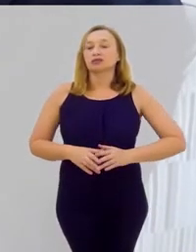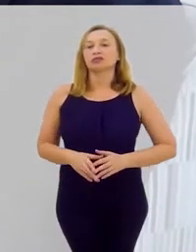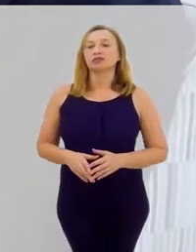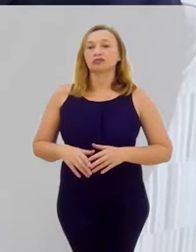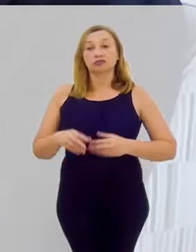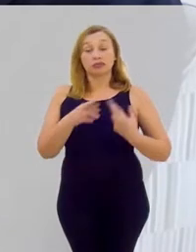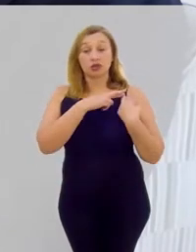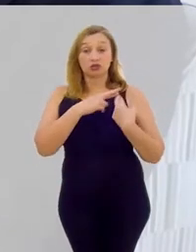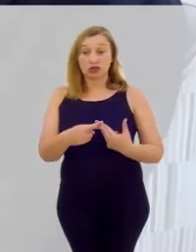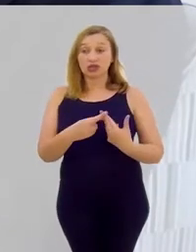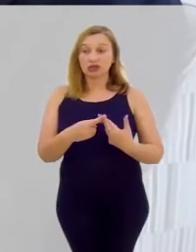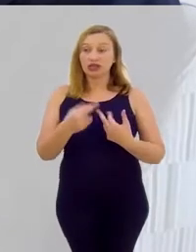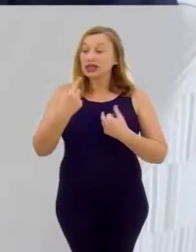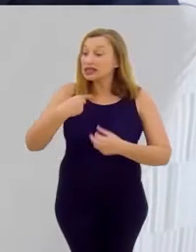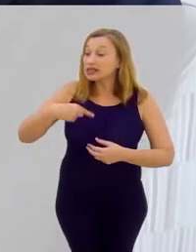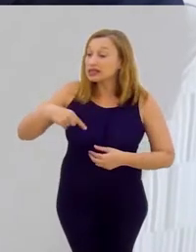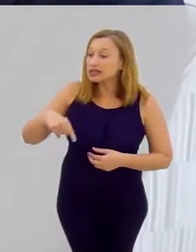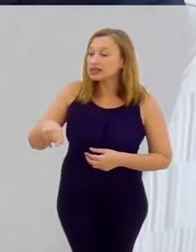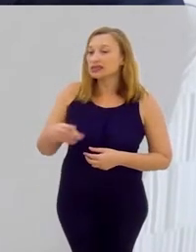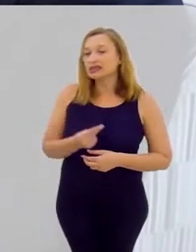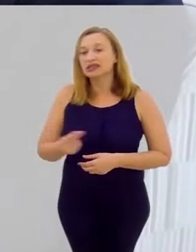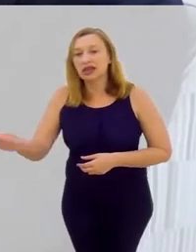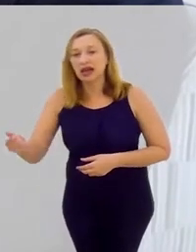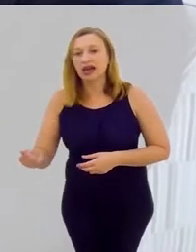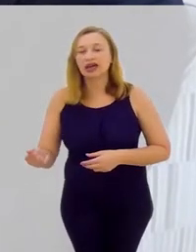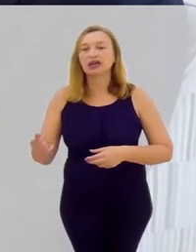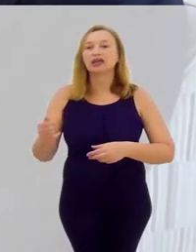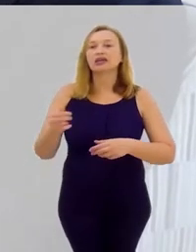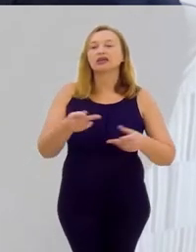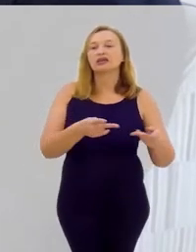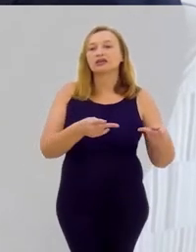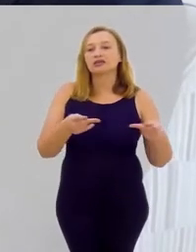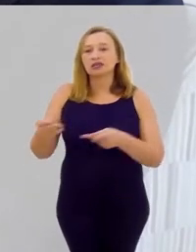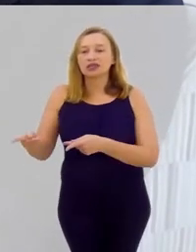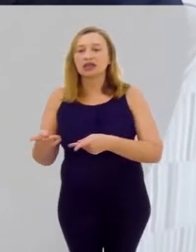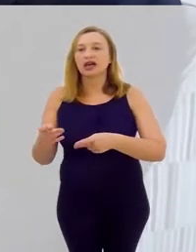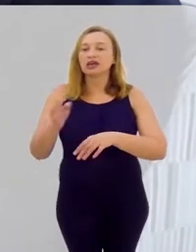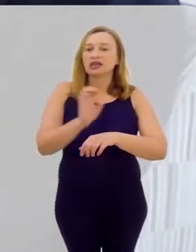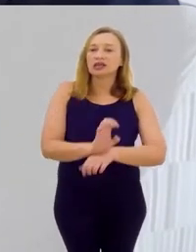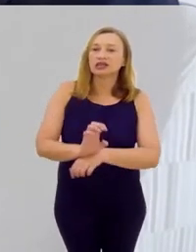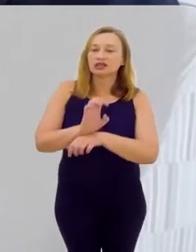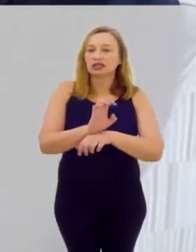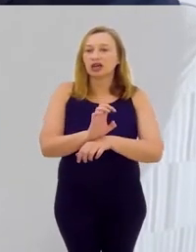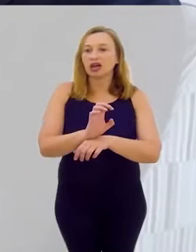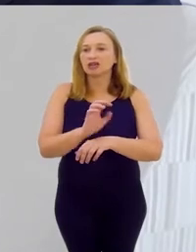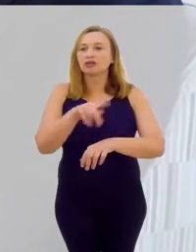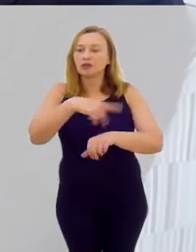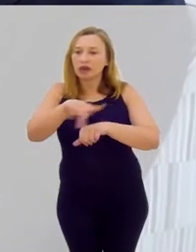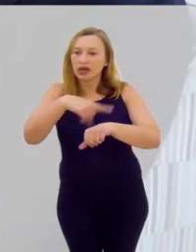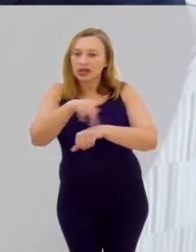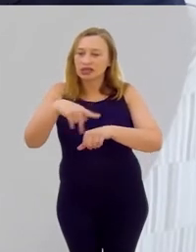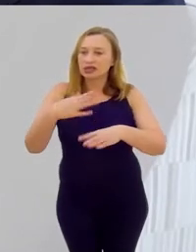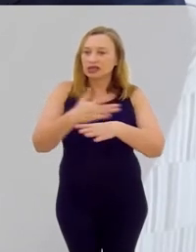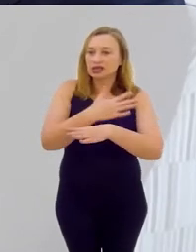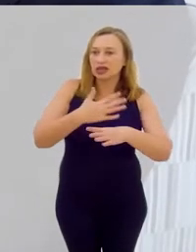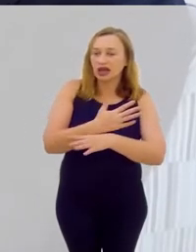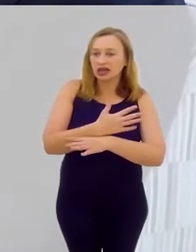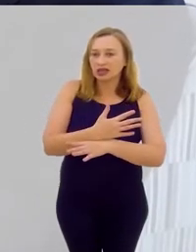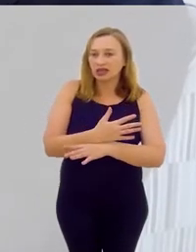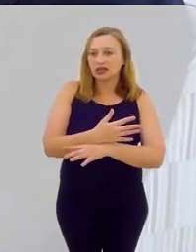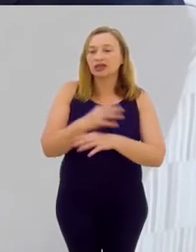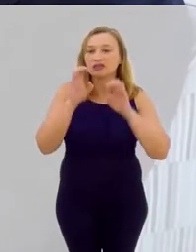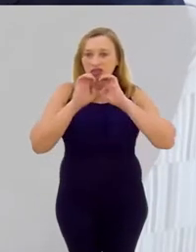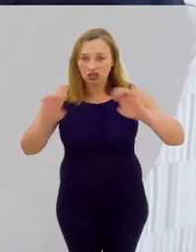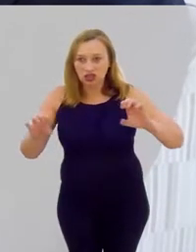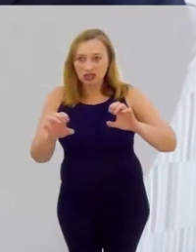ali o dever da missão. Ele sai em missão em outra cidade, outro estado, outro país. Ele vai servir como missionário